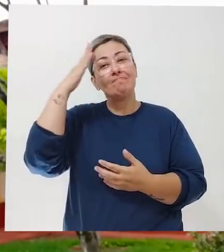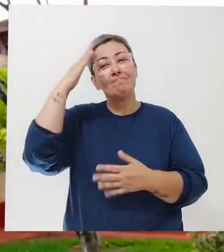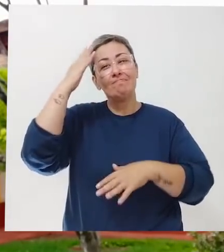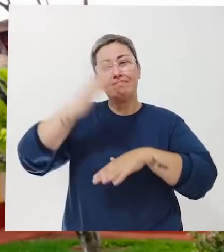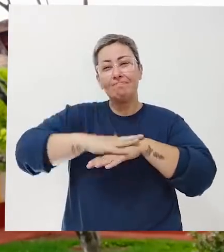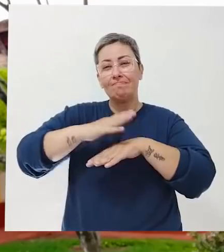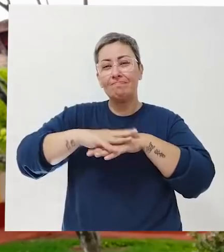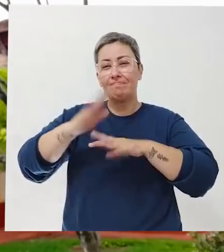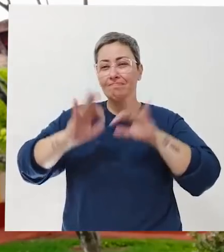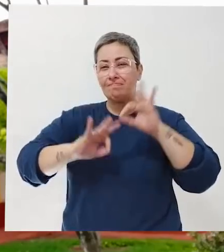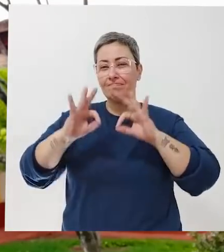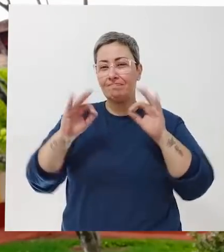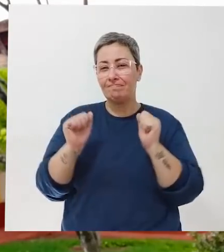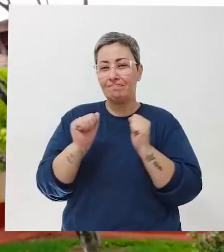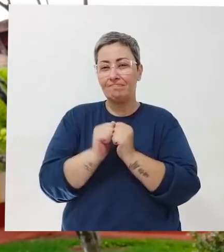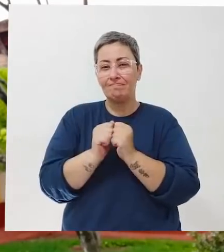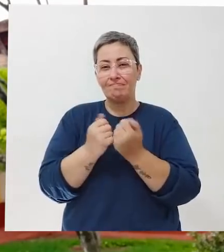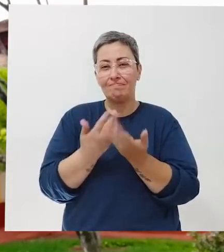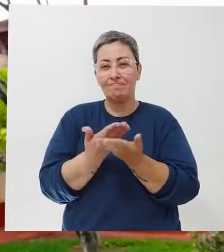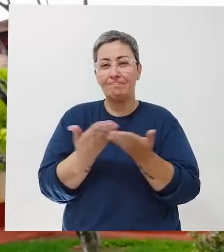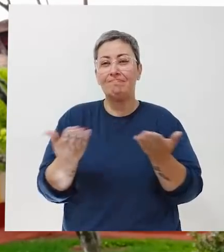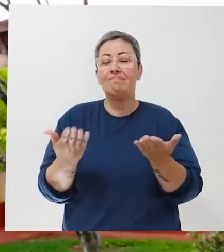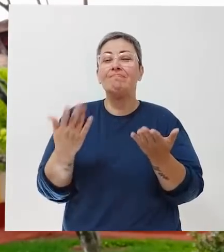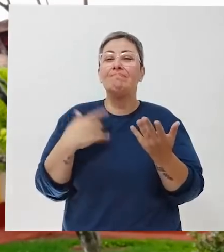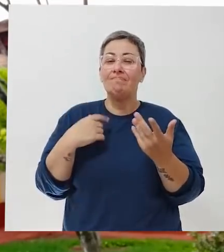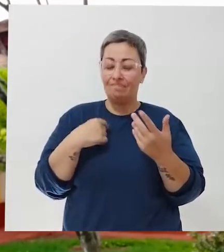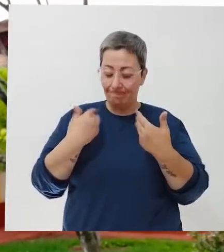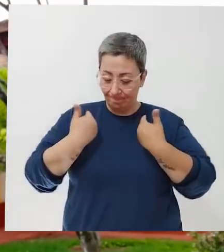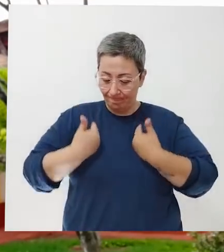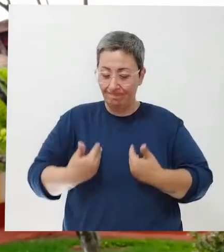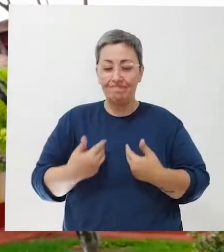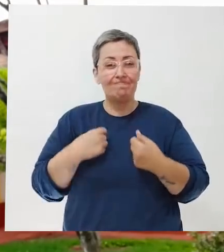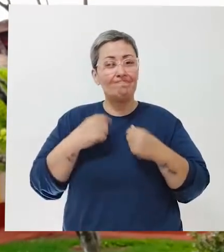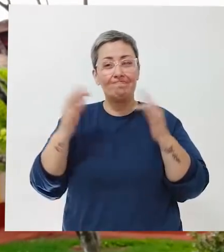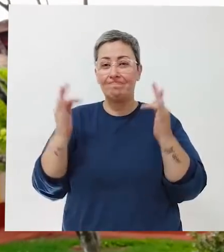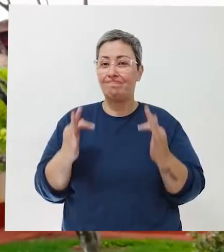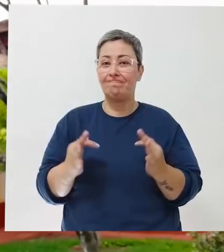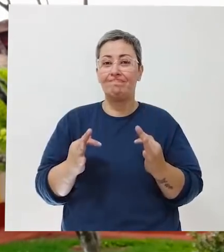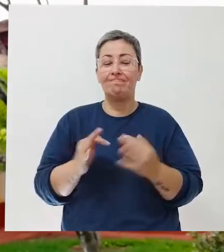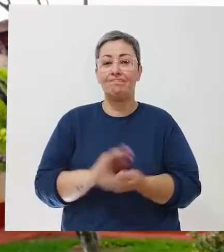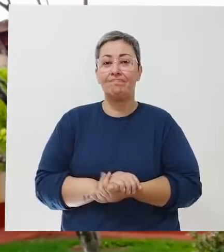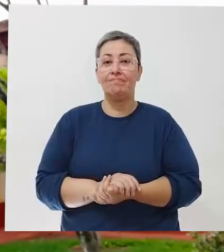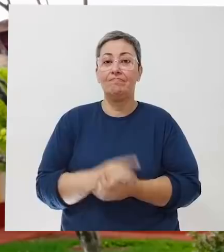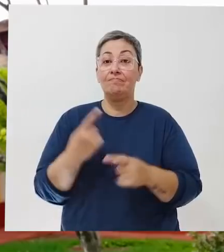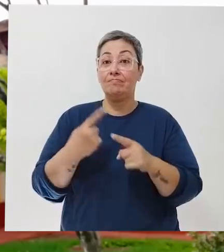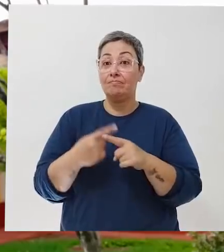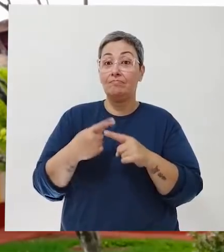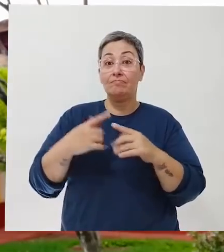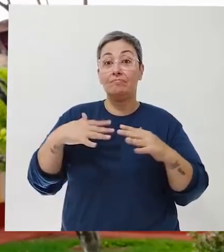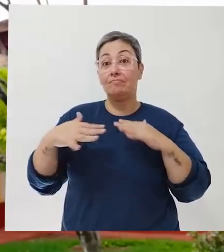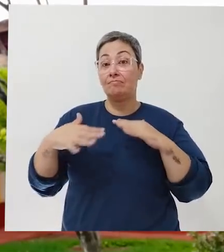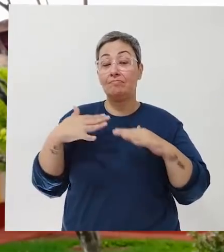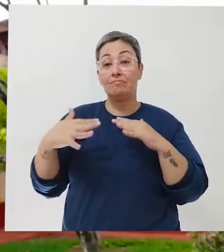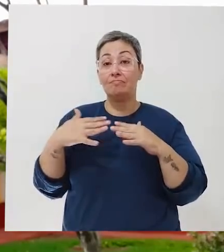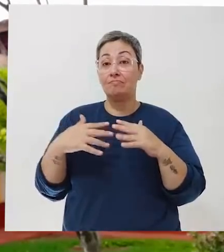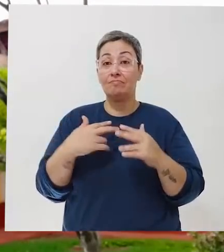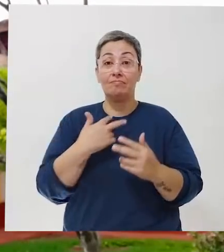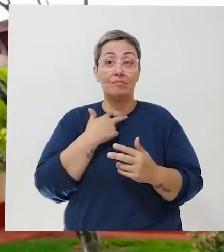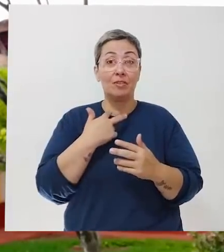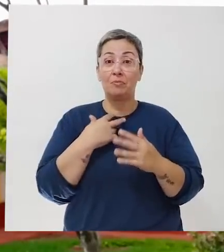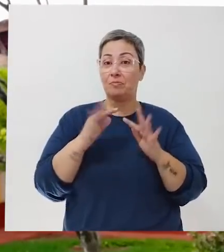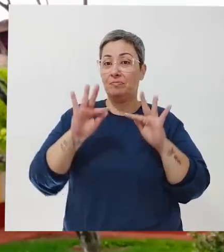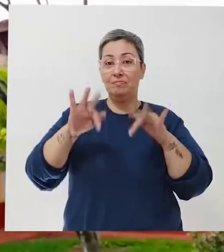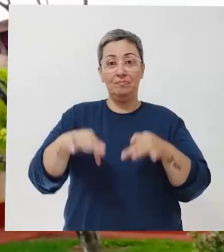Idealizar e realizar este projeto com vocês me deixou realizada, muito feliz, porque é um movimento que